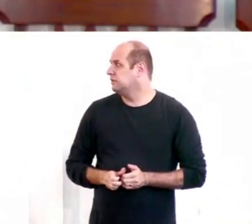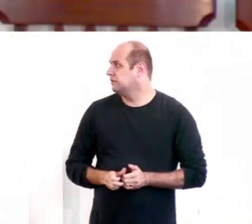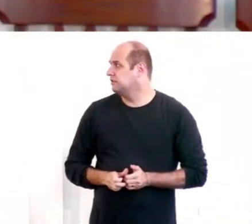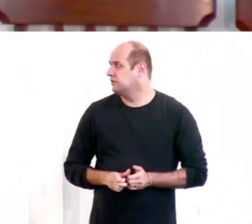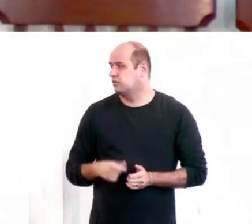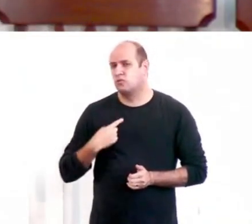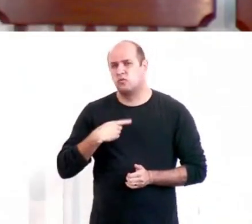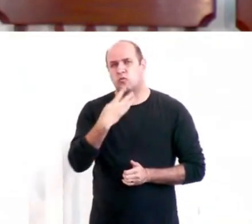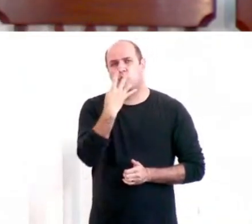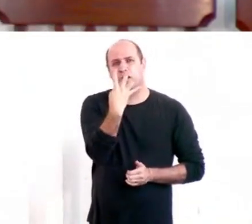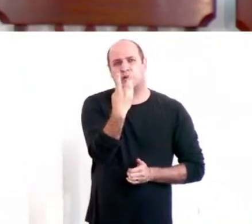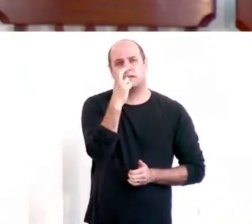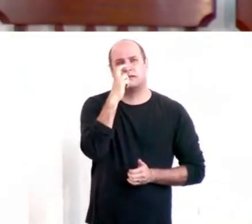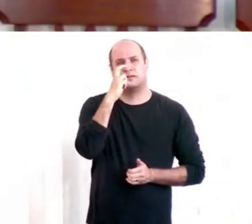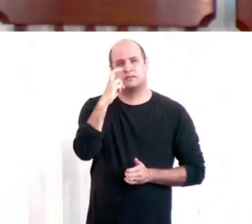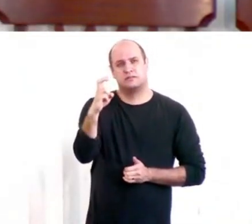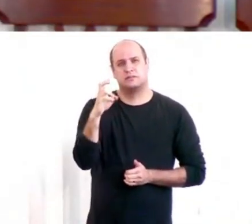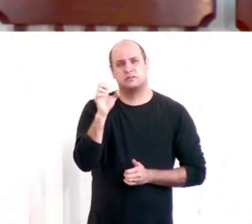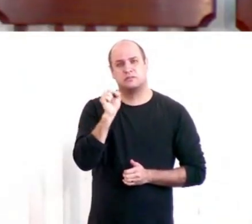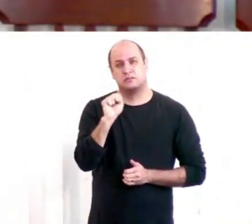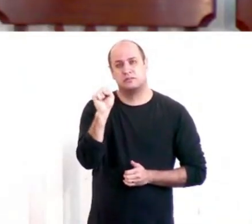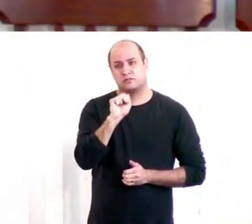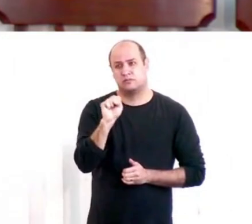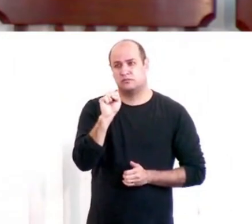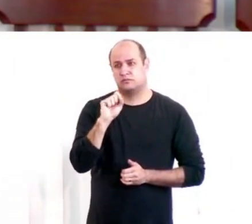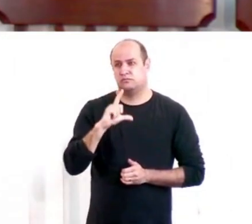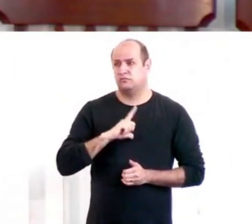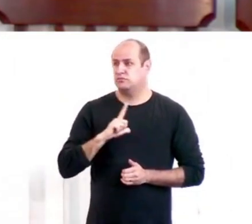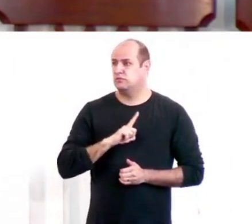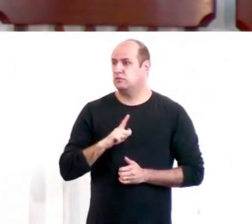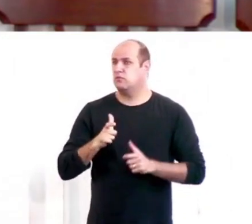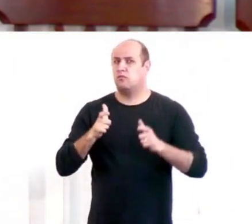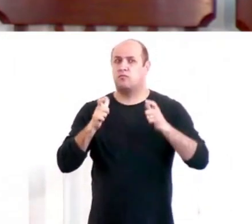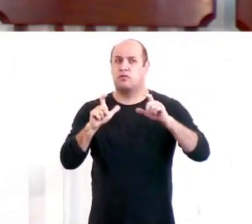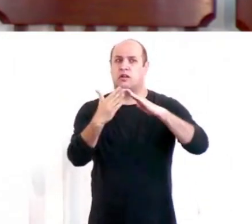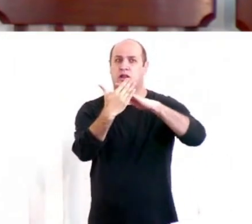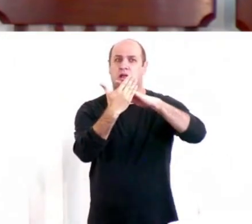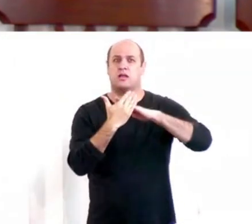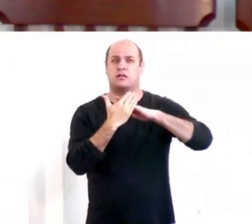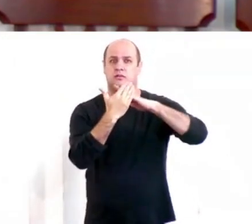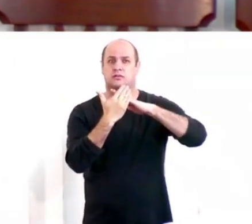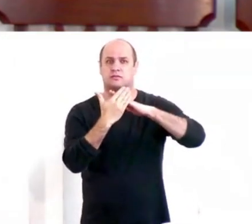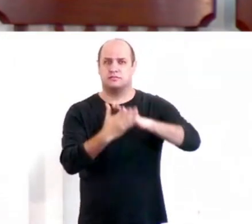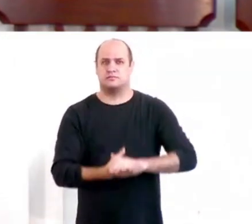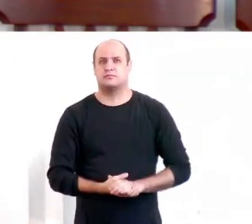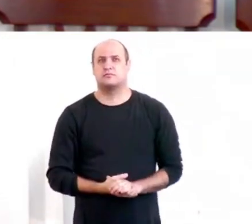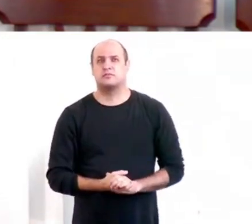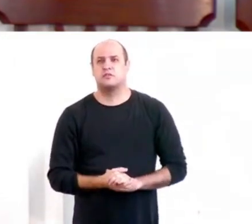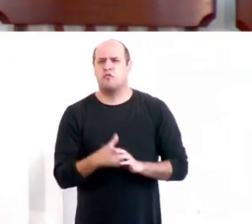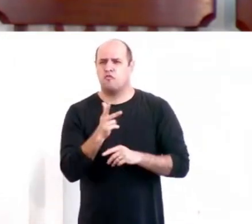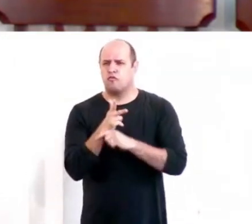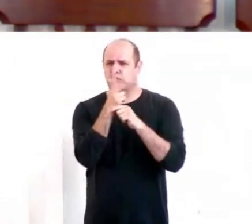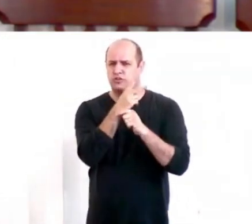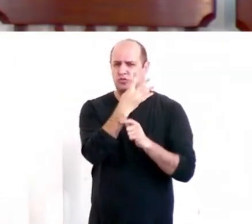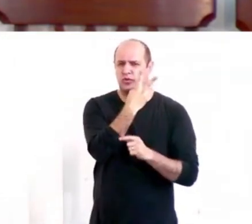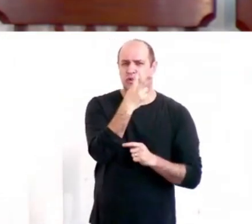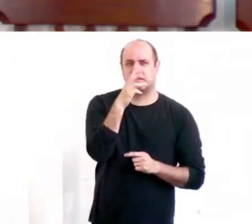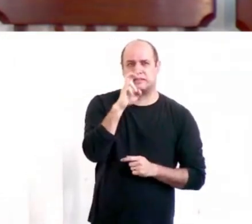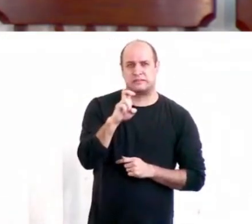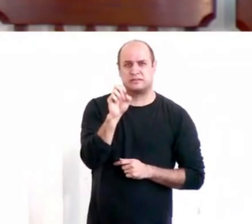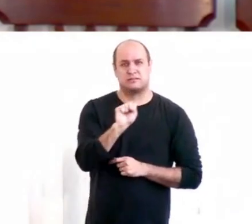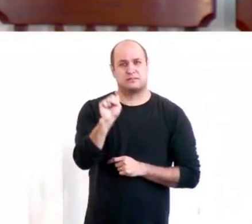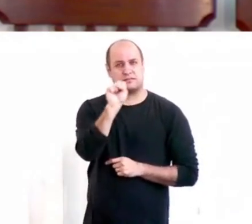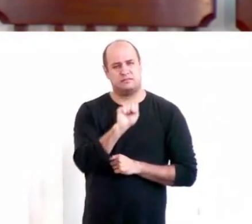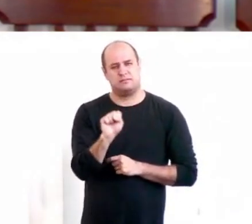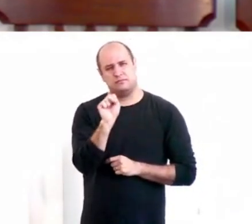45 segundos, não sei se é lá embaixo ou em cima que alguém pode me ajudar. Tem um vídeo de 45 segundos aí, que é um